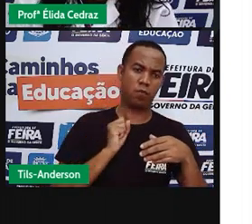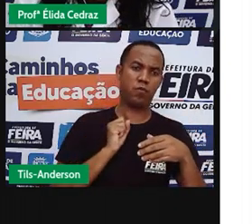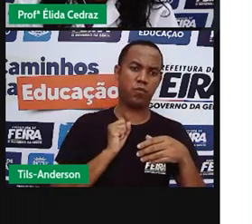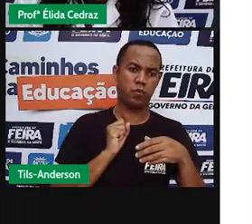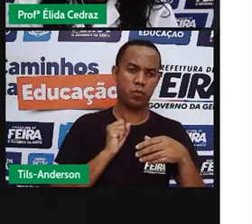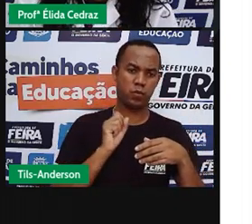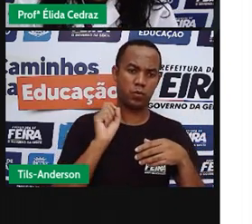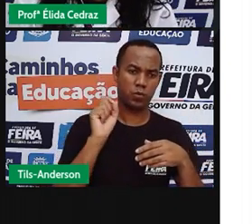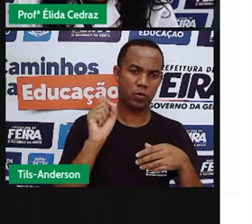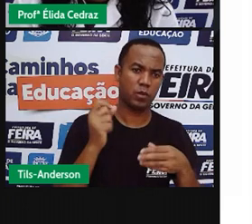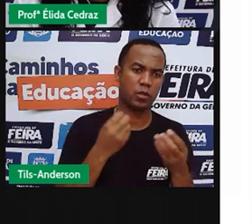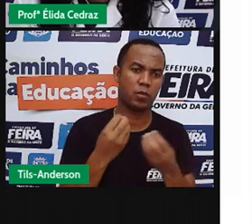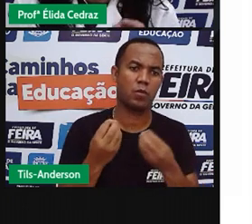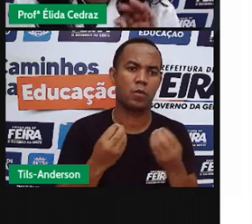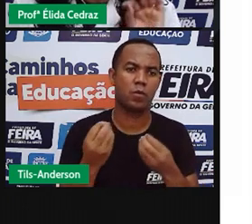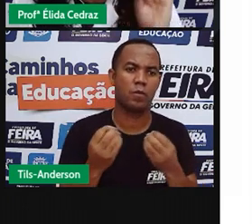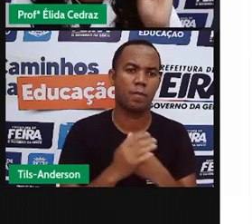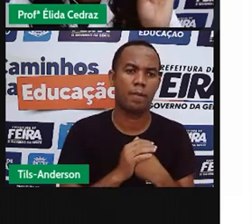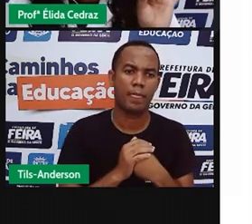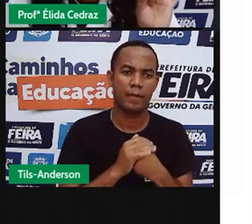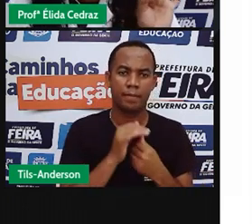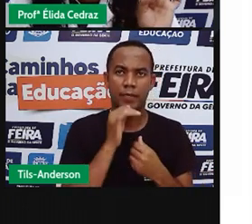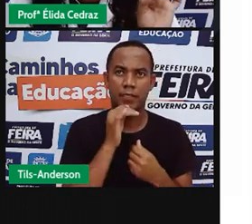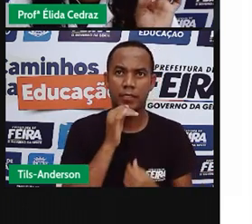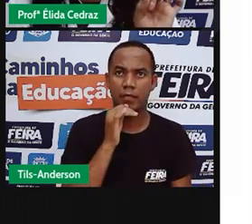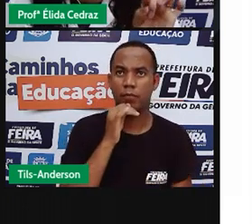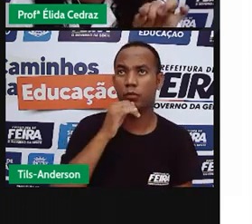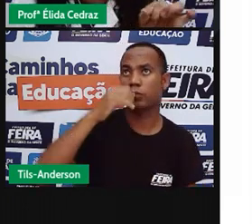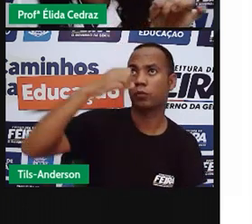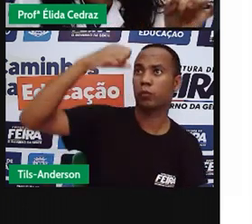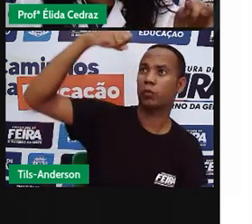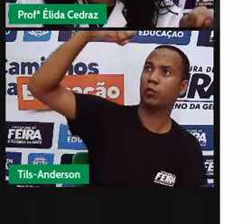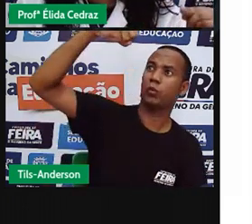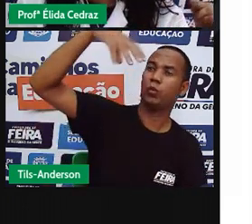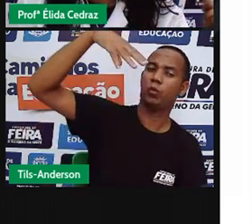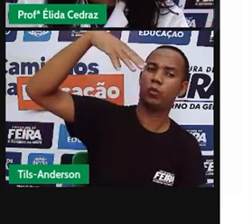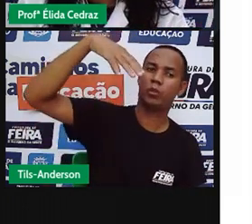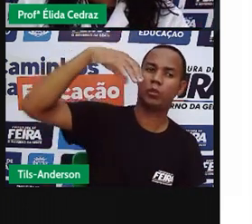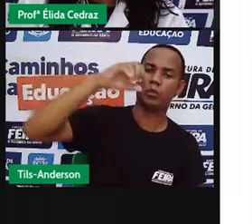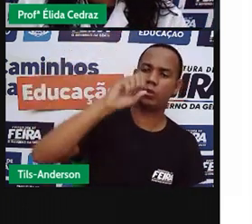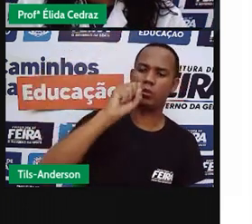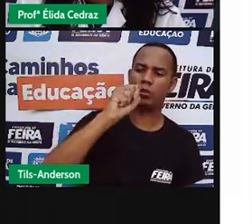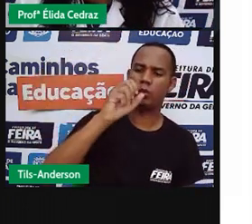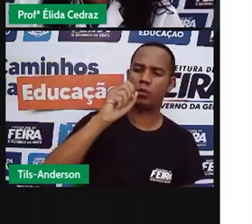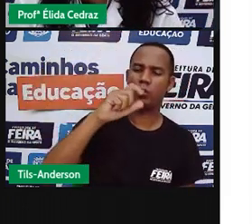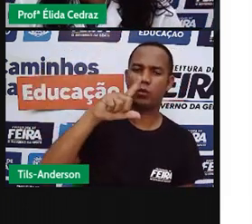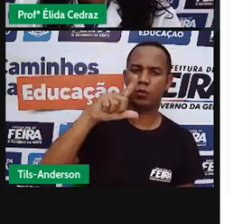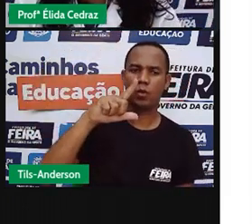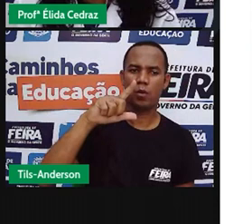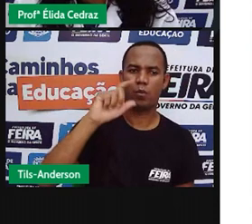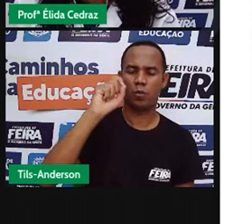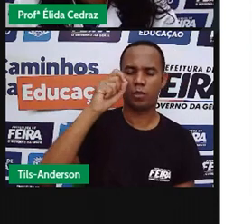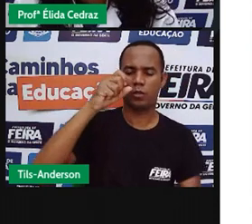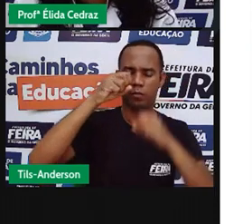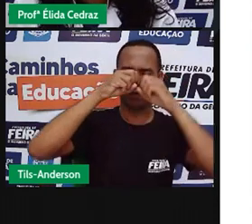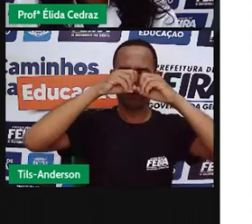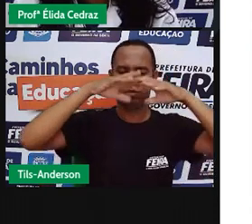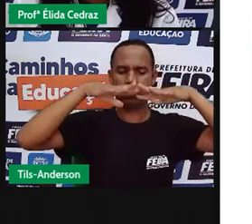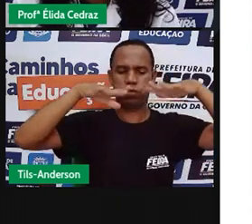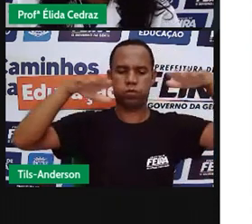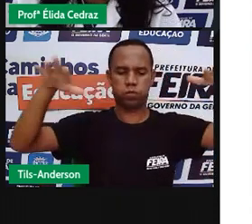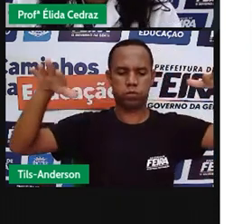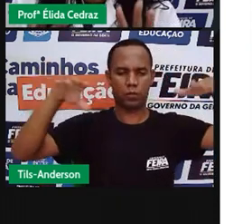bem rapidinho. Se a luz do sol ilumina e aquece algo de cor